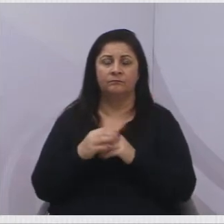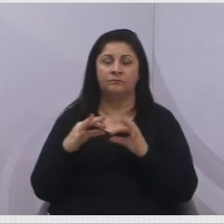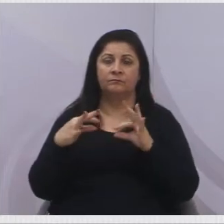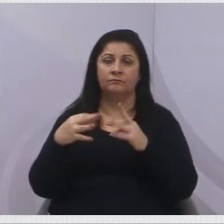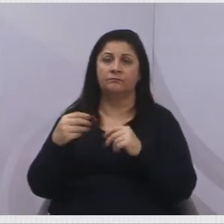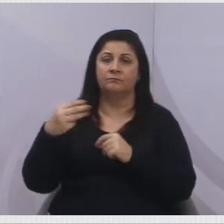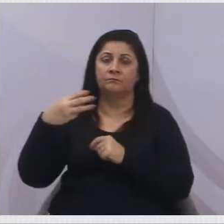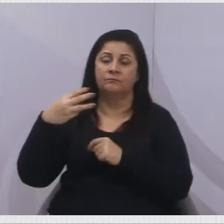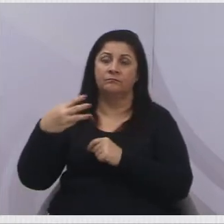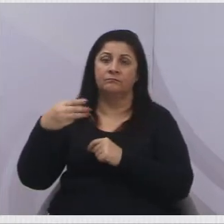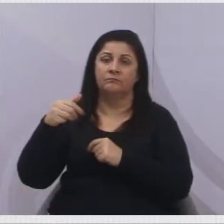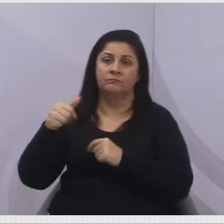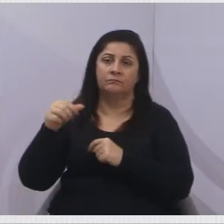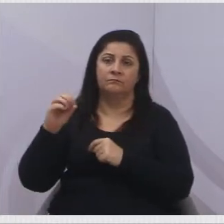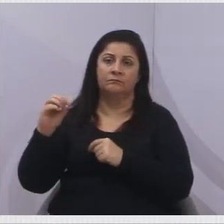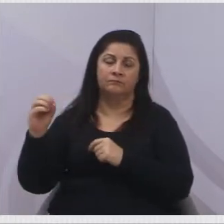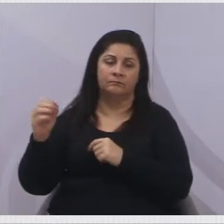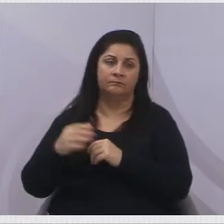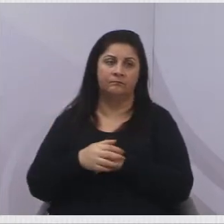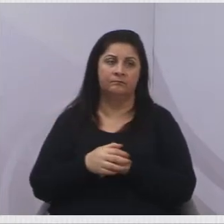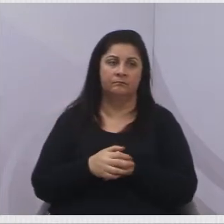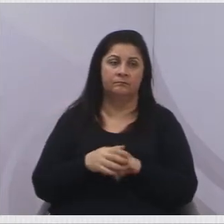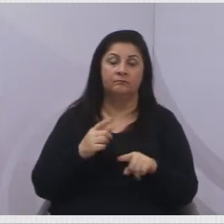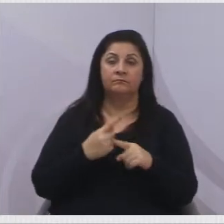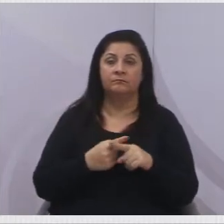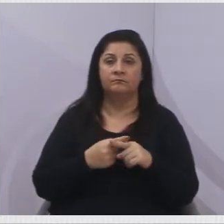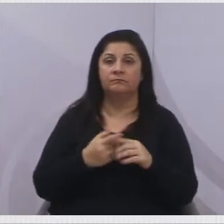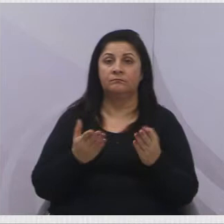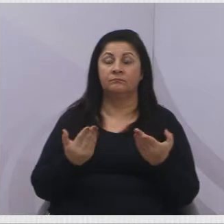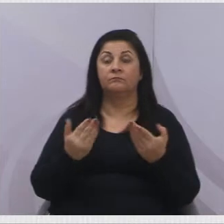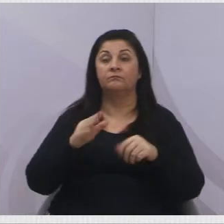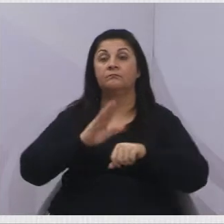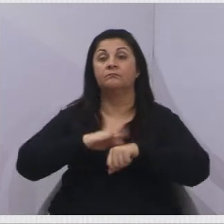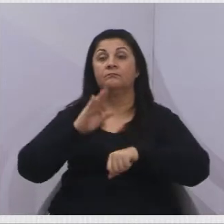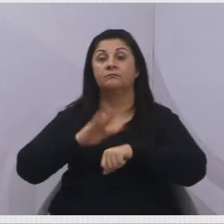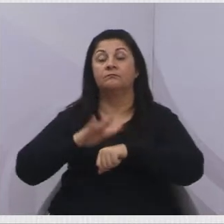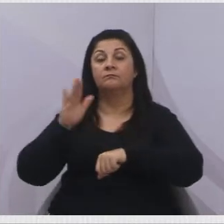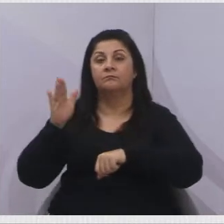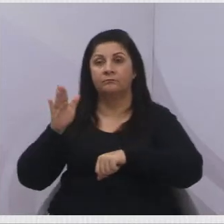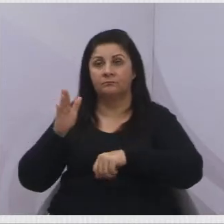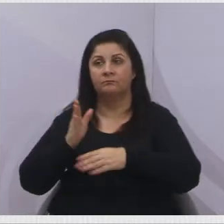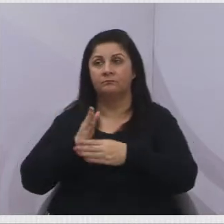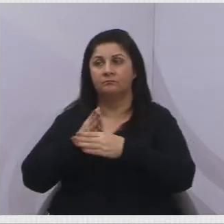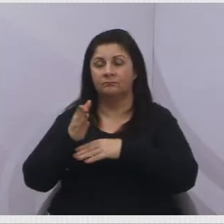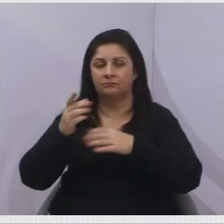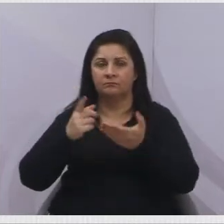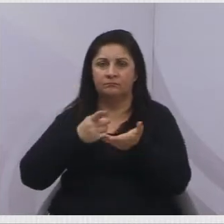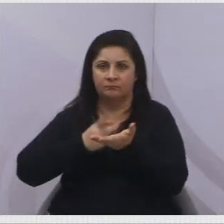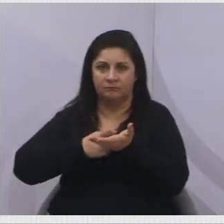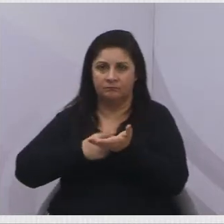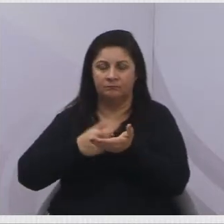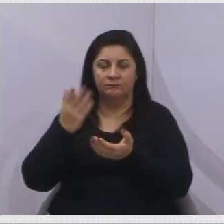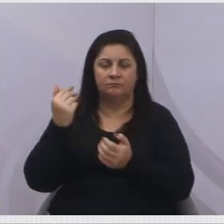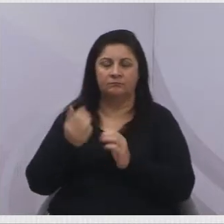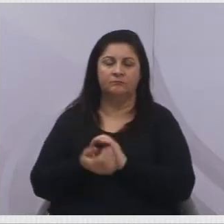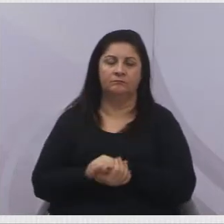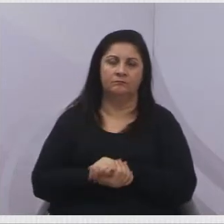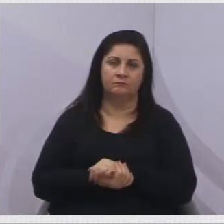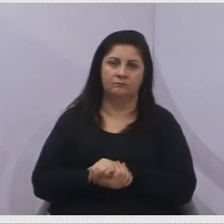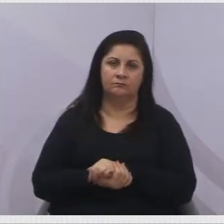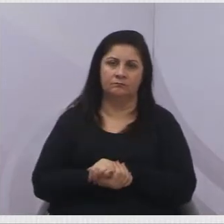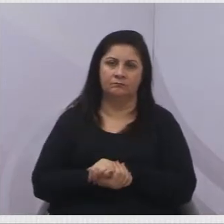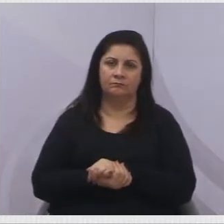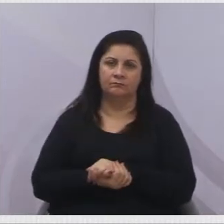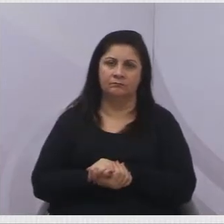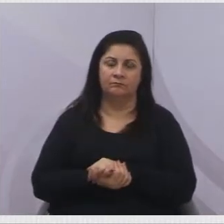3.377, porque a gente ampliou a oferta de atendimentos eletivos, né, programados na rede básica. E a